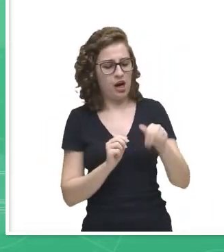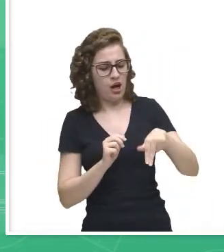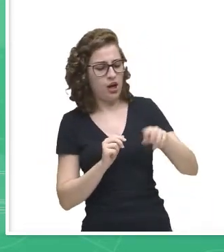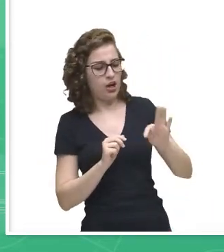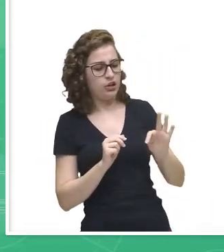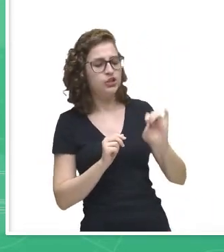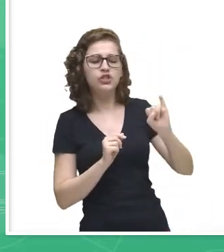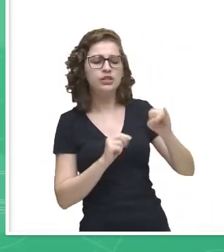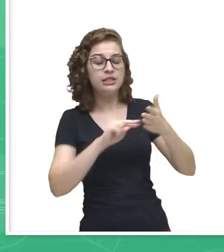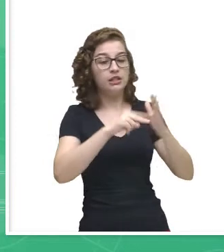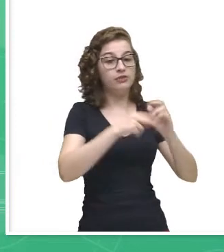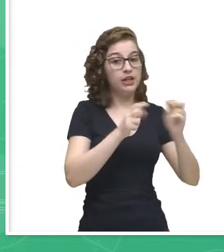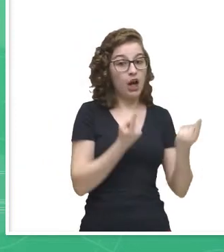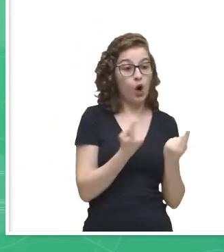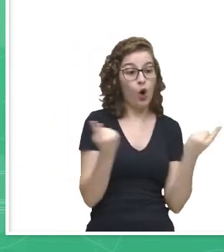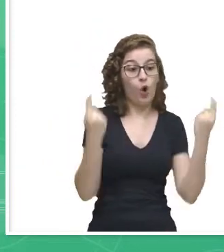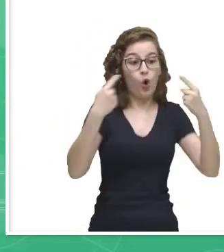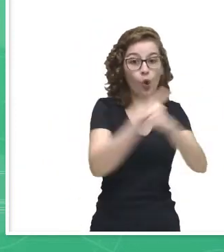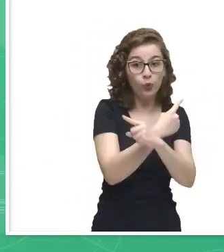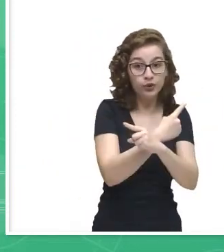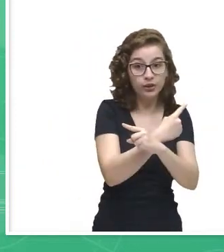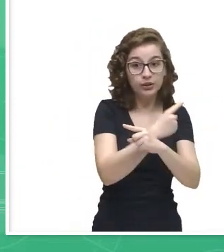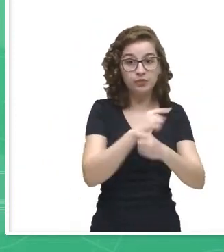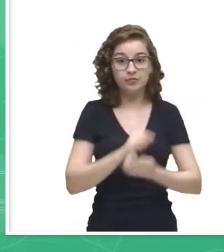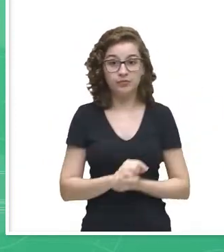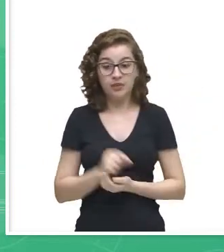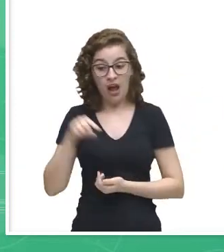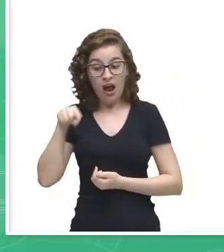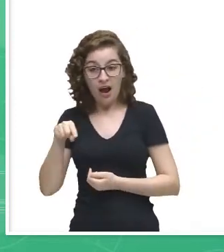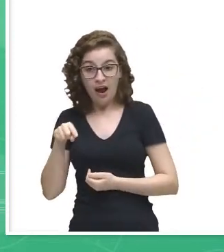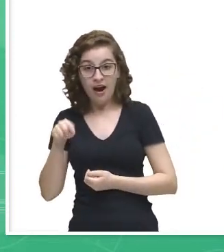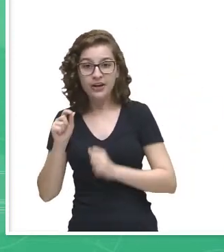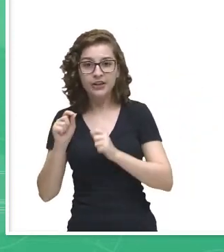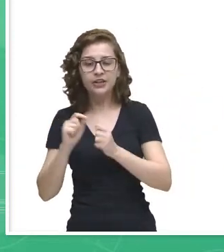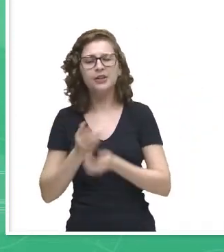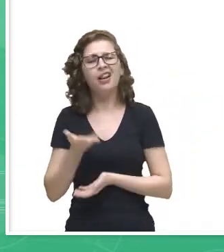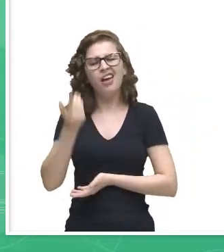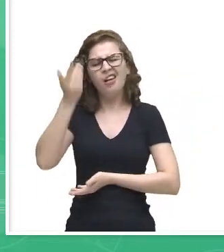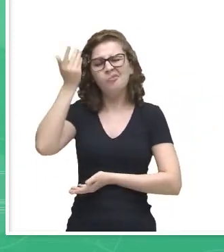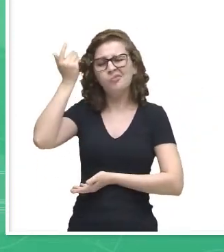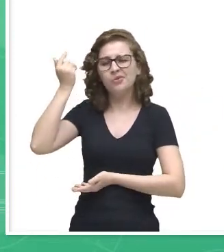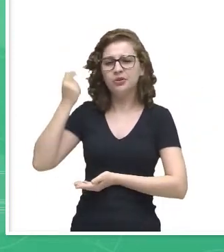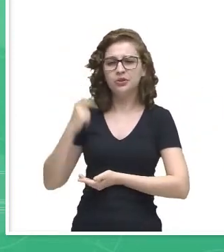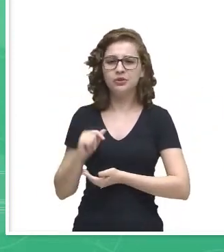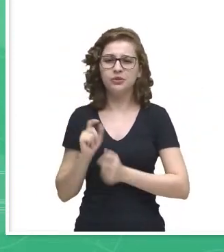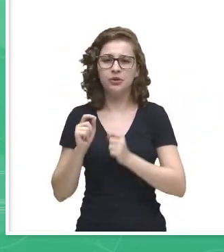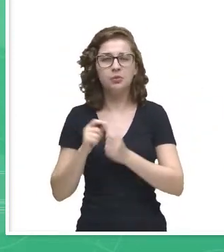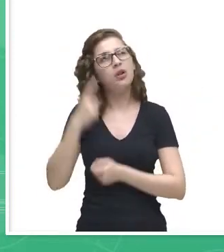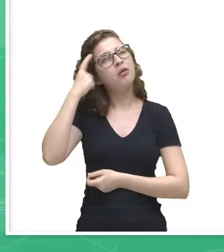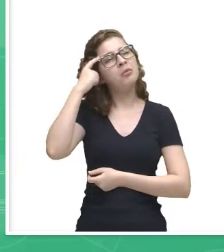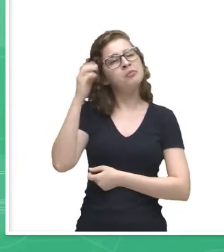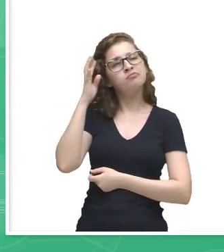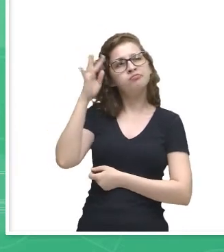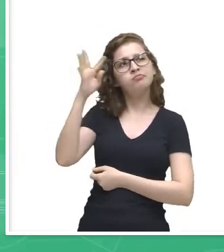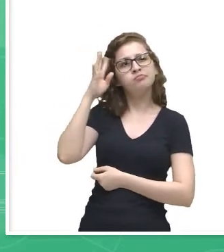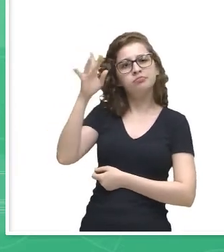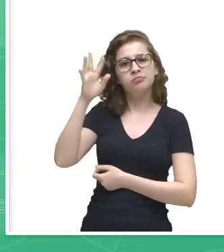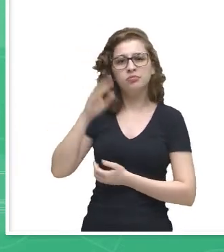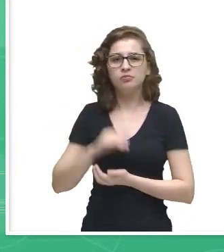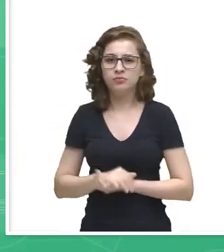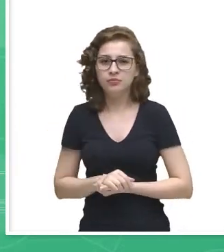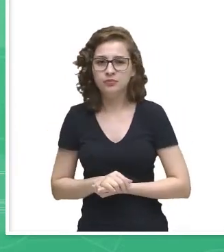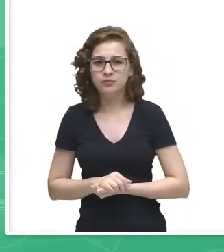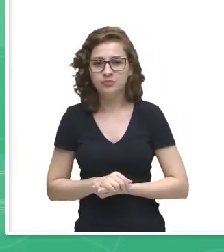liberalismo? Liberalismo econômico vem lá, né, dos ideais de Adam Smith, não